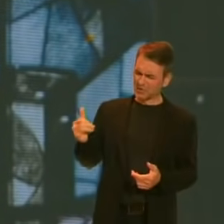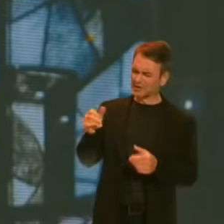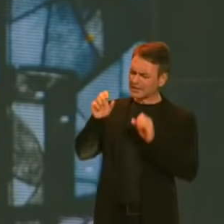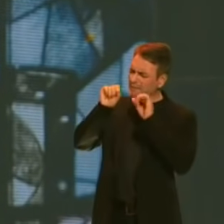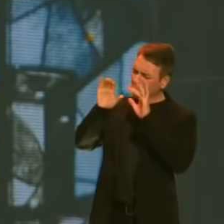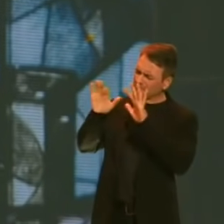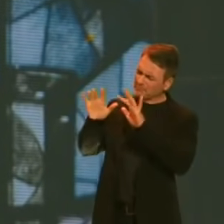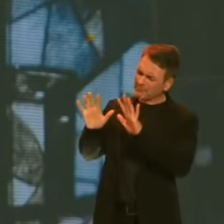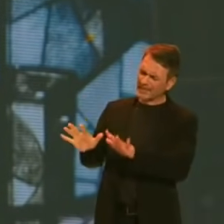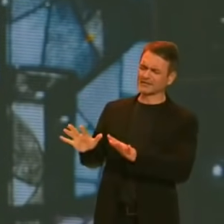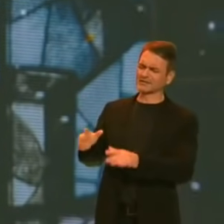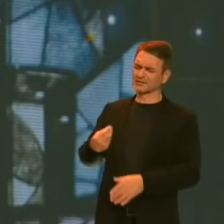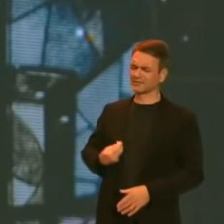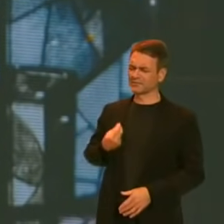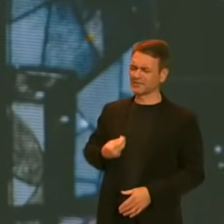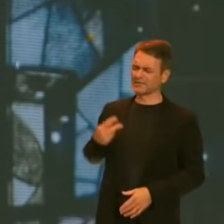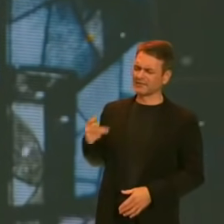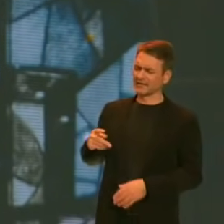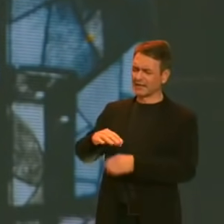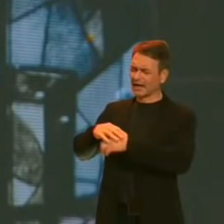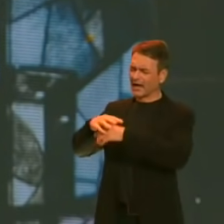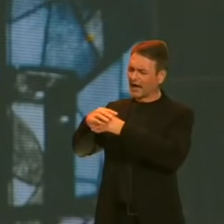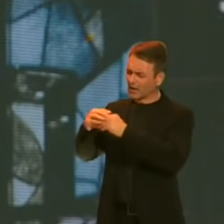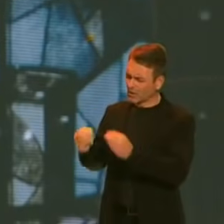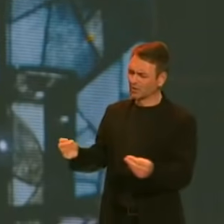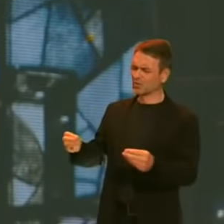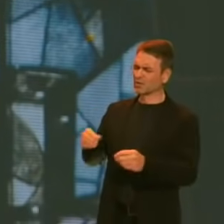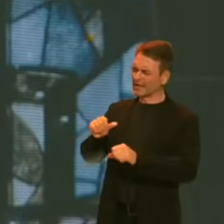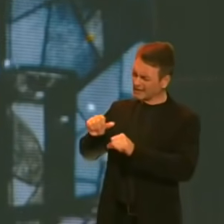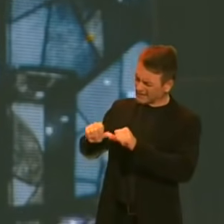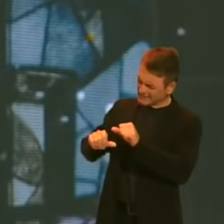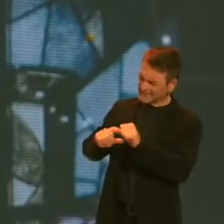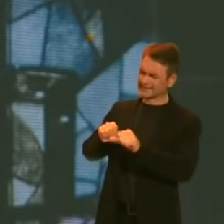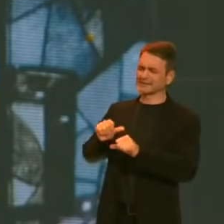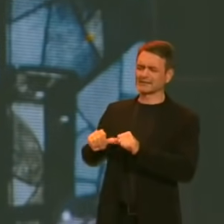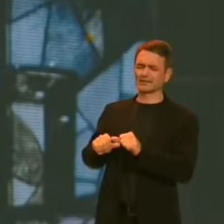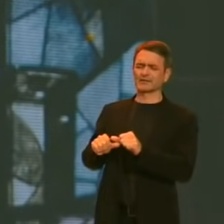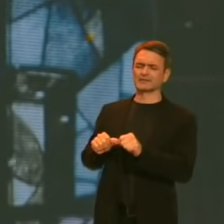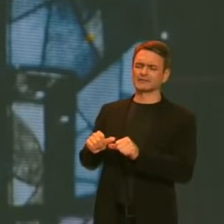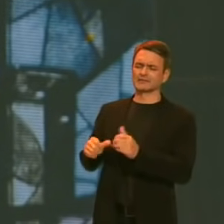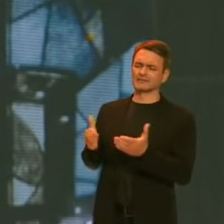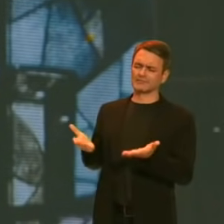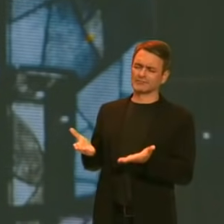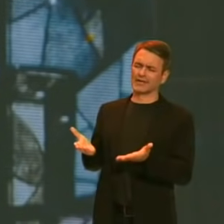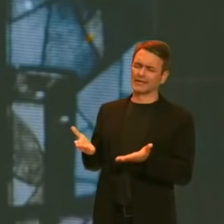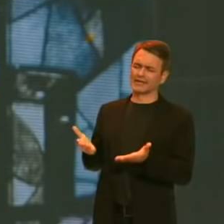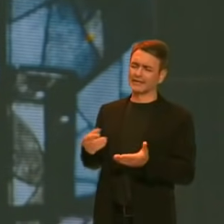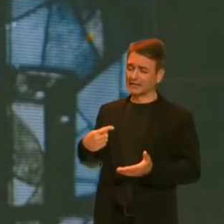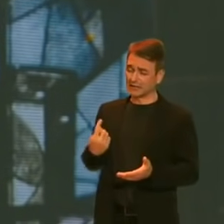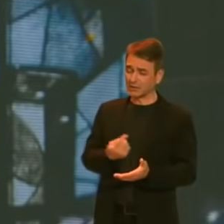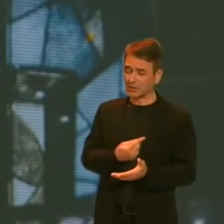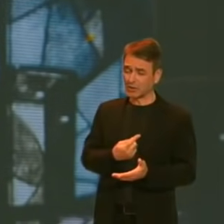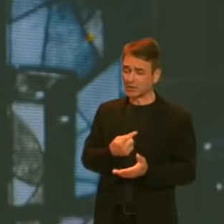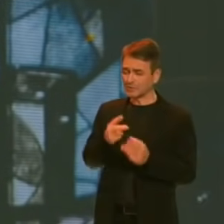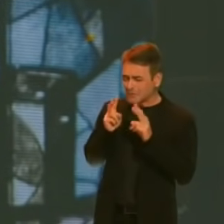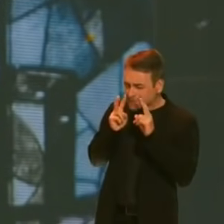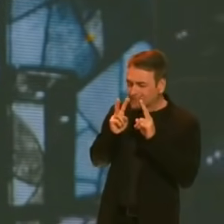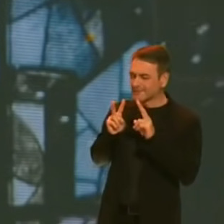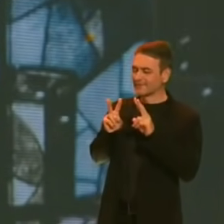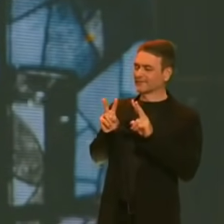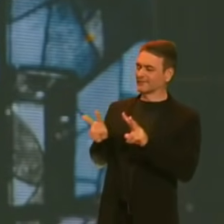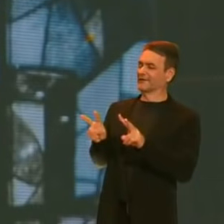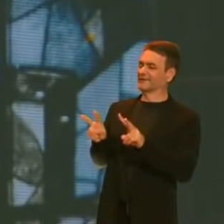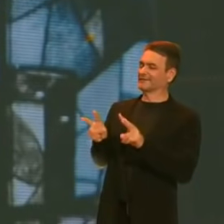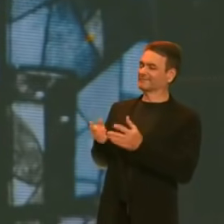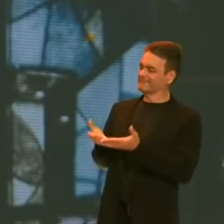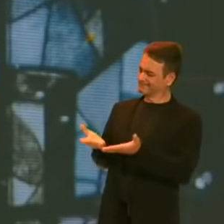Teu filho, declara a Tua cura, a Tua restauração, e que isso venha, e que os nossos olhos possam ver, e que